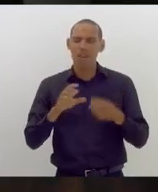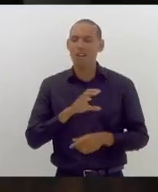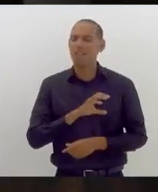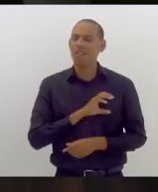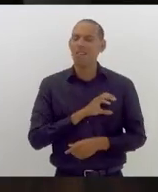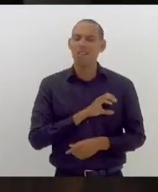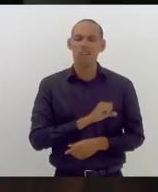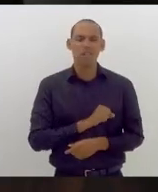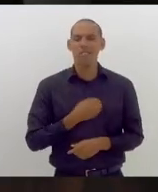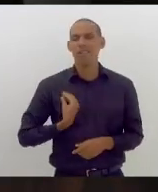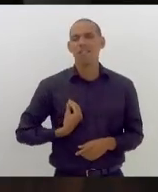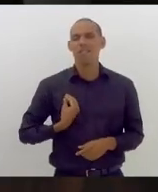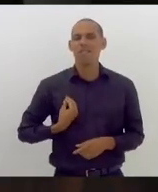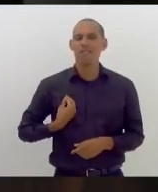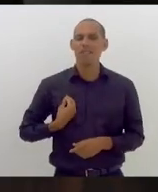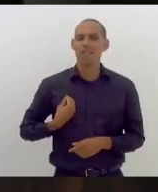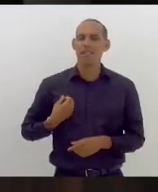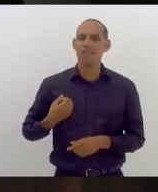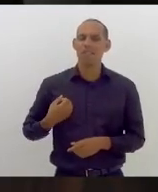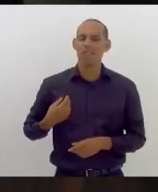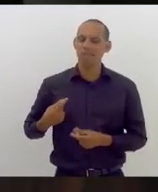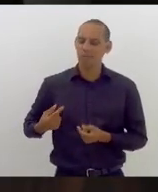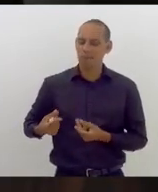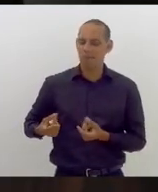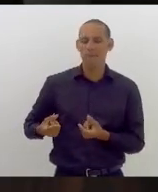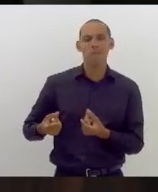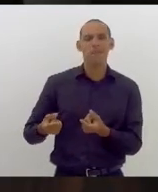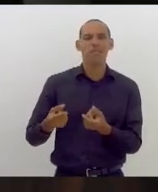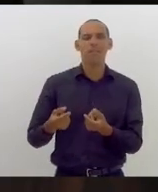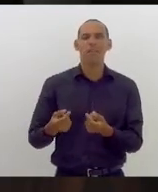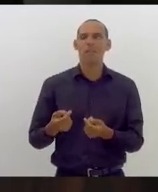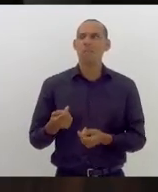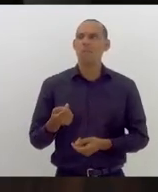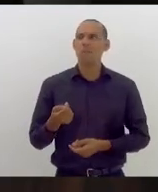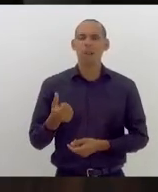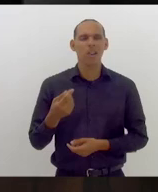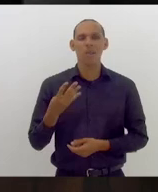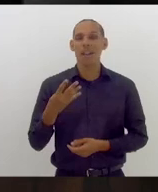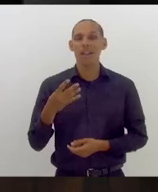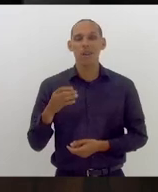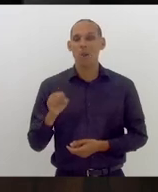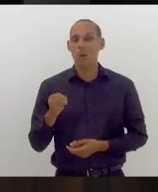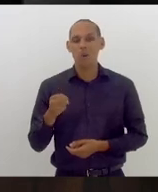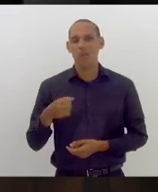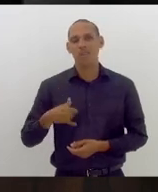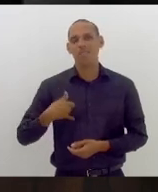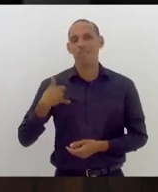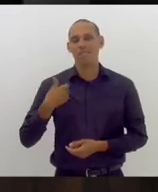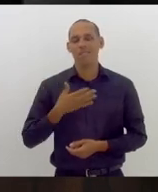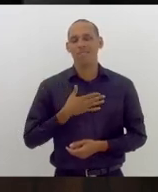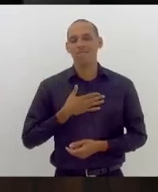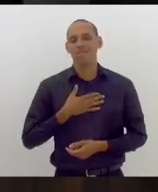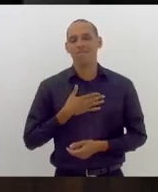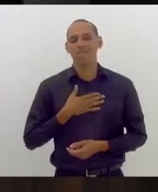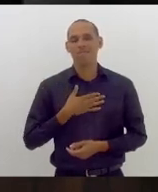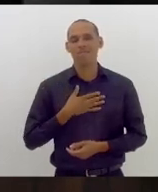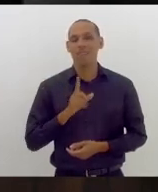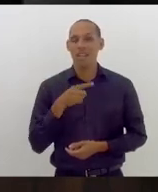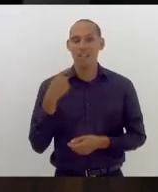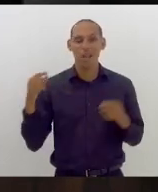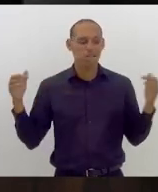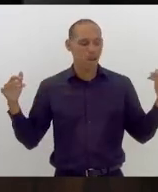vida toda, desses quase, são 48 anos de vida, a gente poder aqui tá